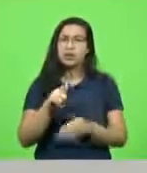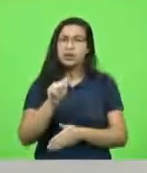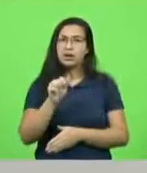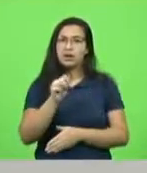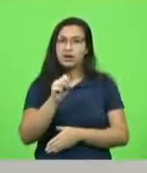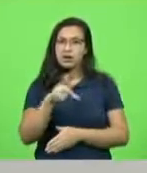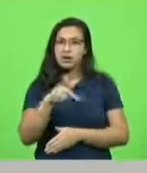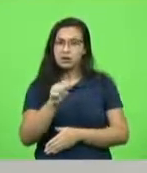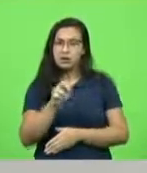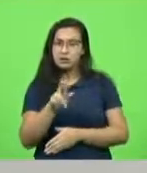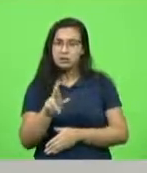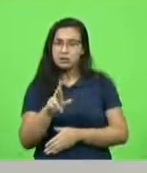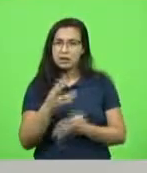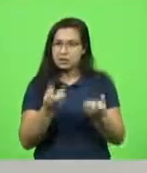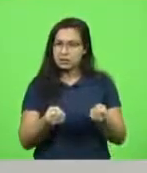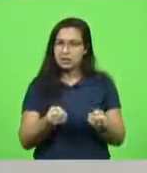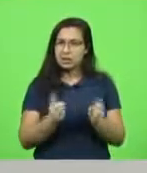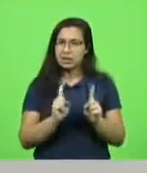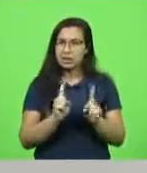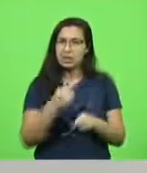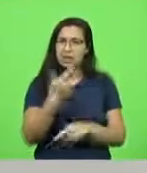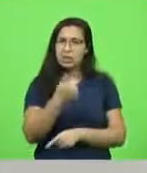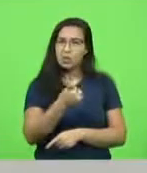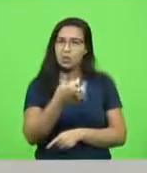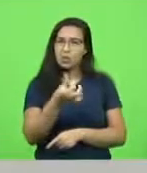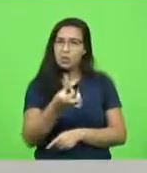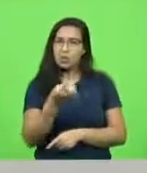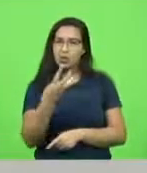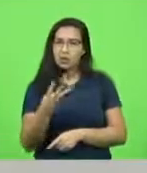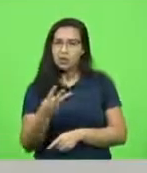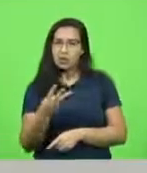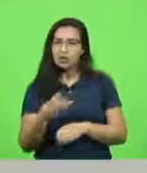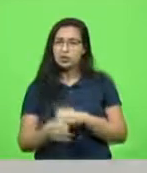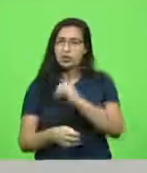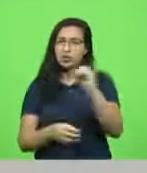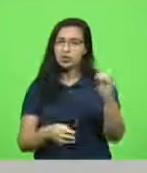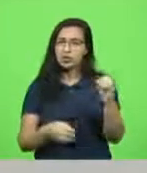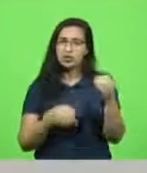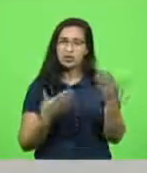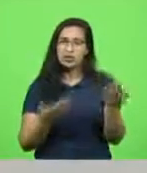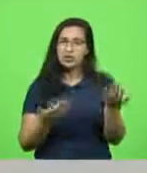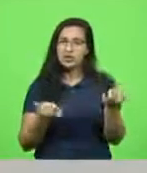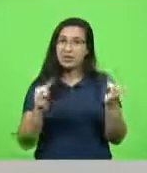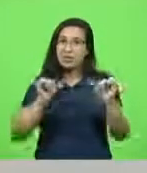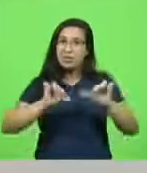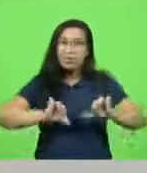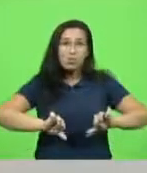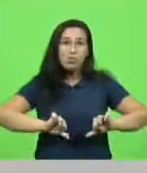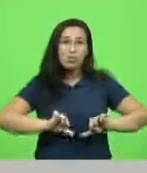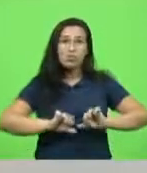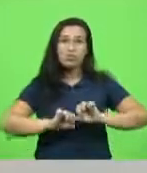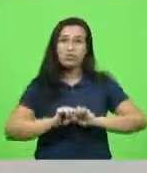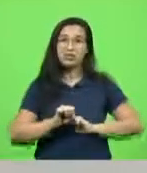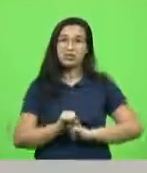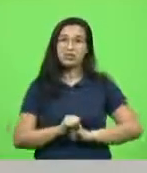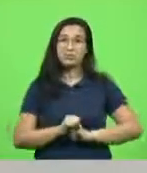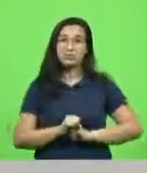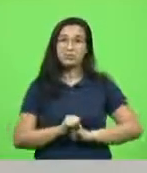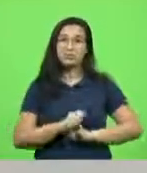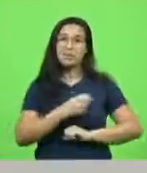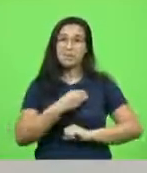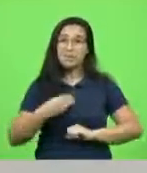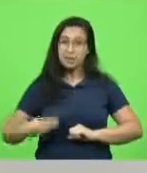assumir então ao-63 nu'est que tá um caos o ministro da infraestrutura